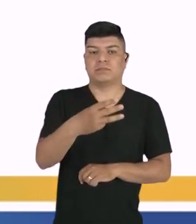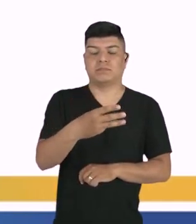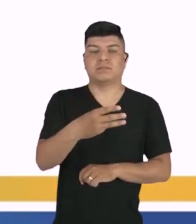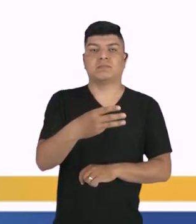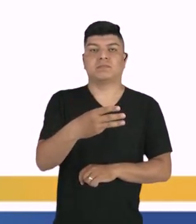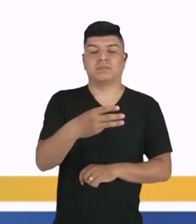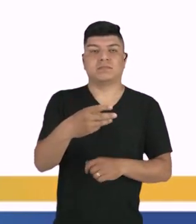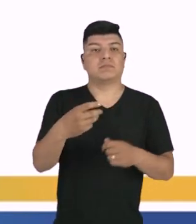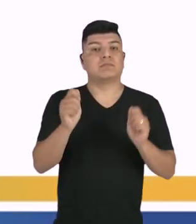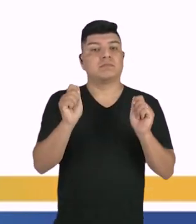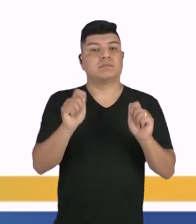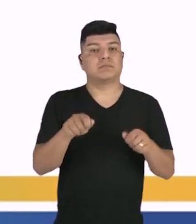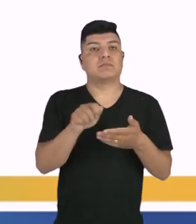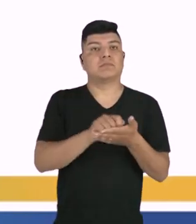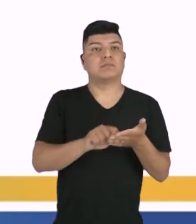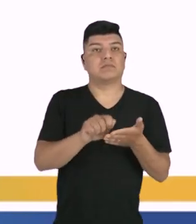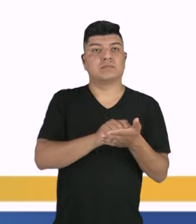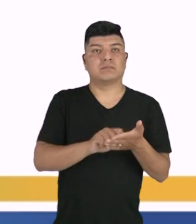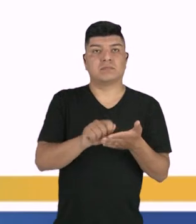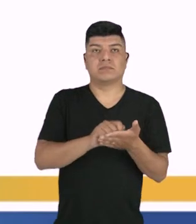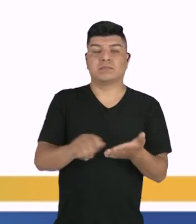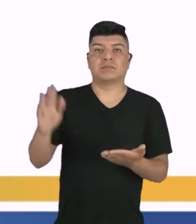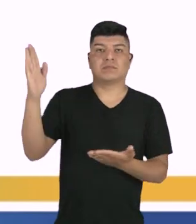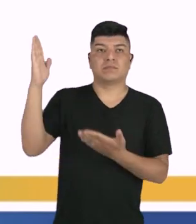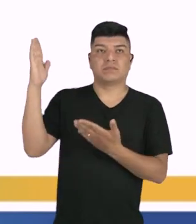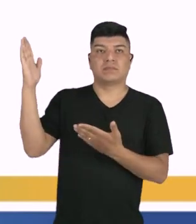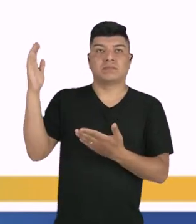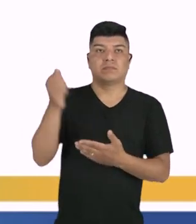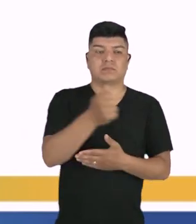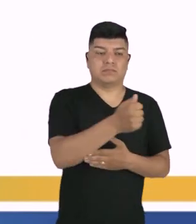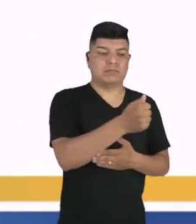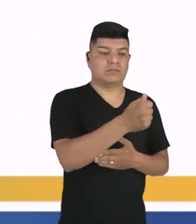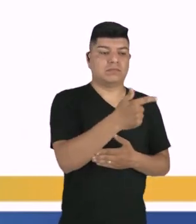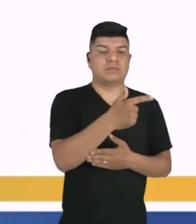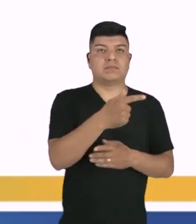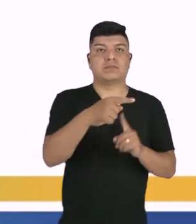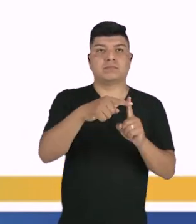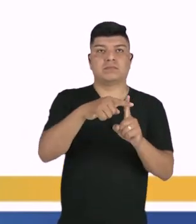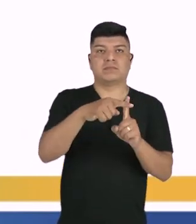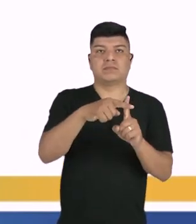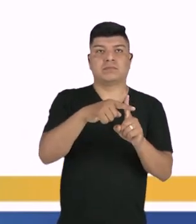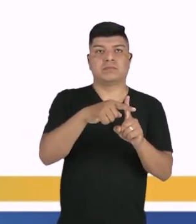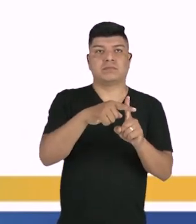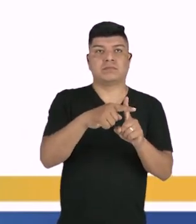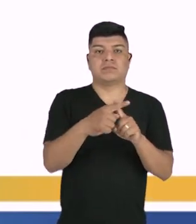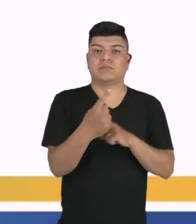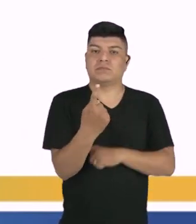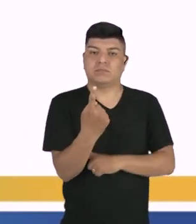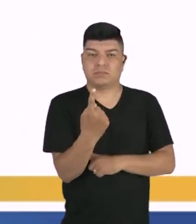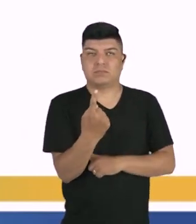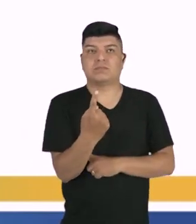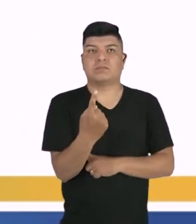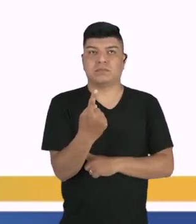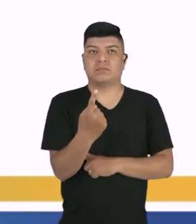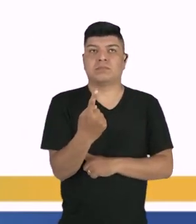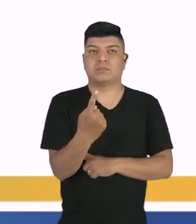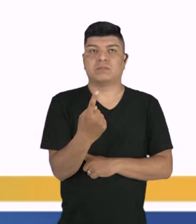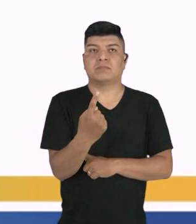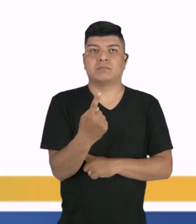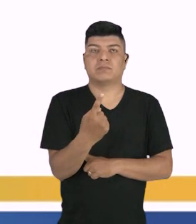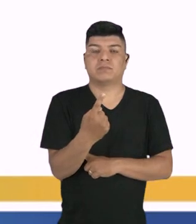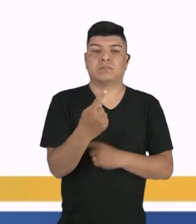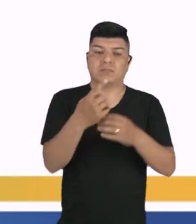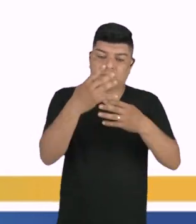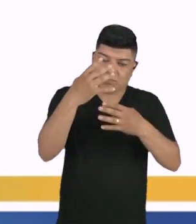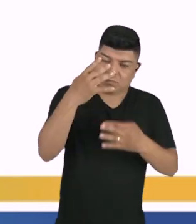3, nós podemos escrever de outra maneira, ó. 12 mais 1, né? 13 a gente desmembrou aí de